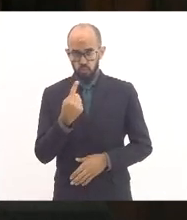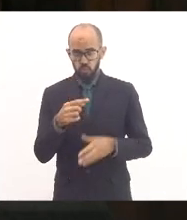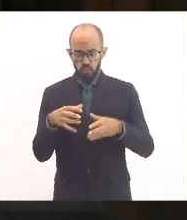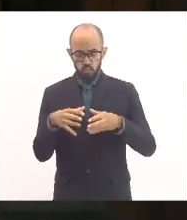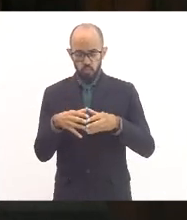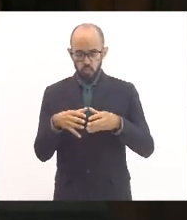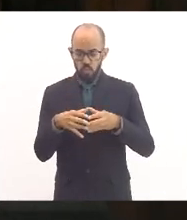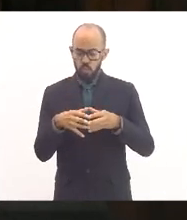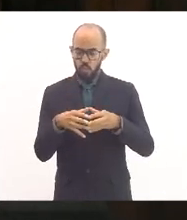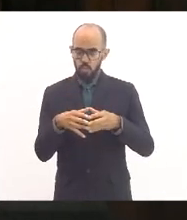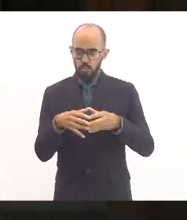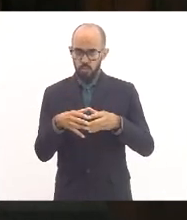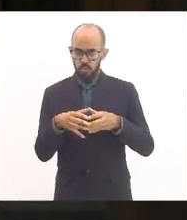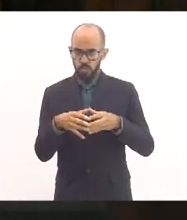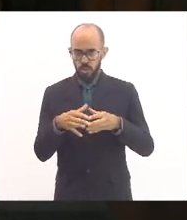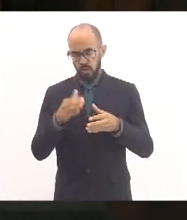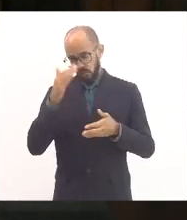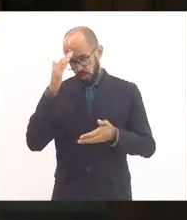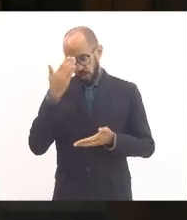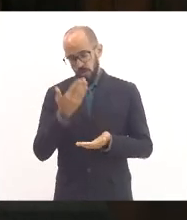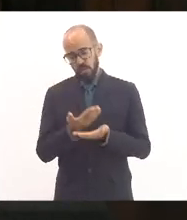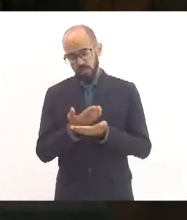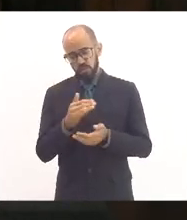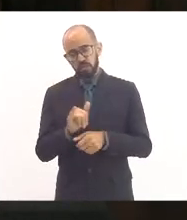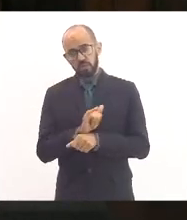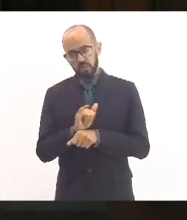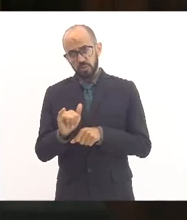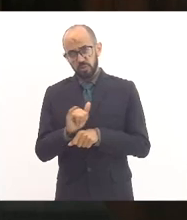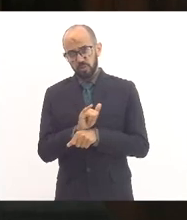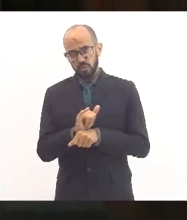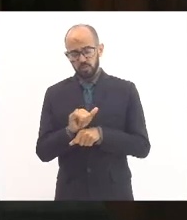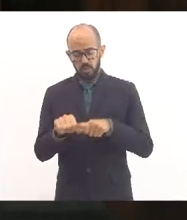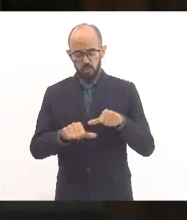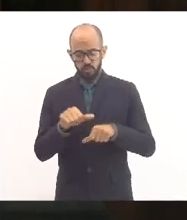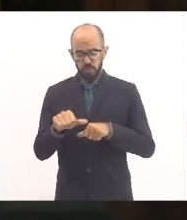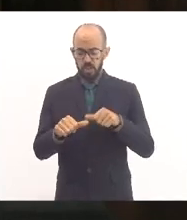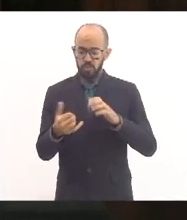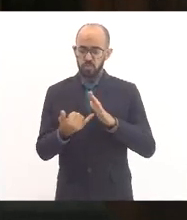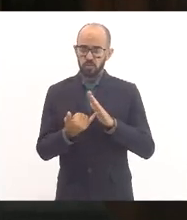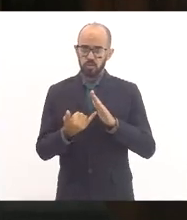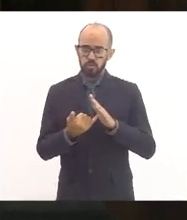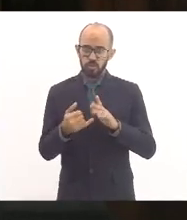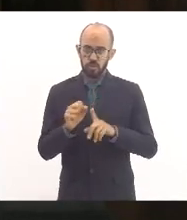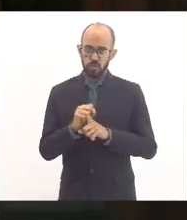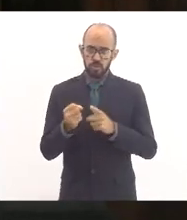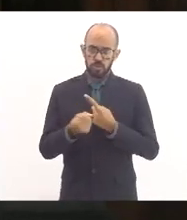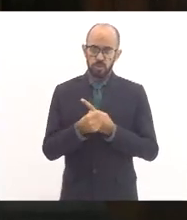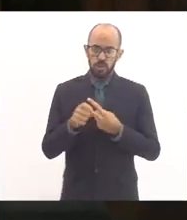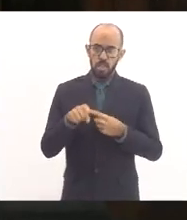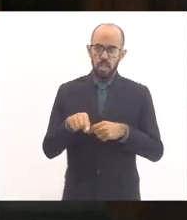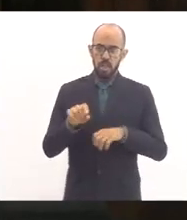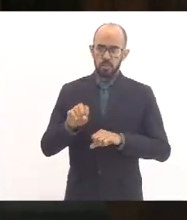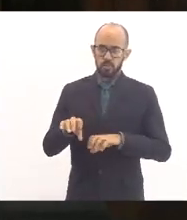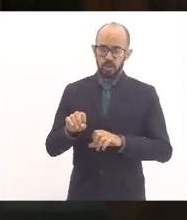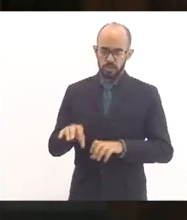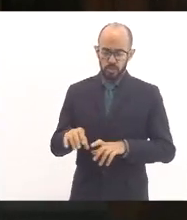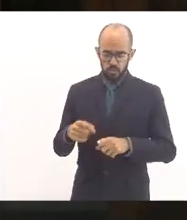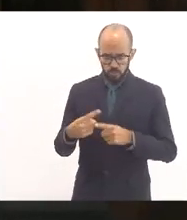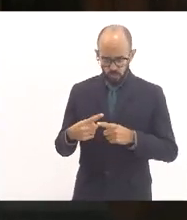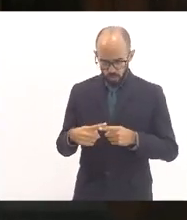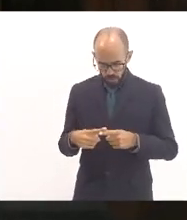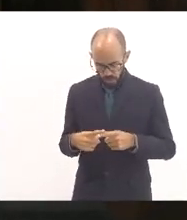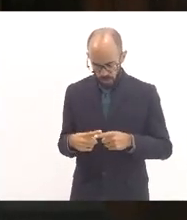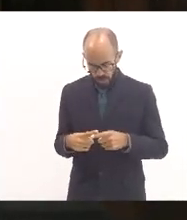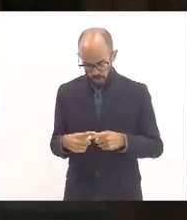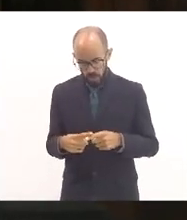e eu acredito que o maior meio de se modificar as instituições EA sociedade como um todo seja a educação porque não